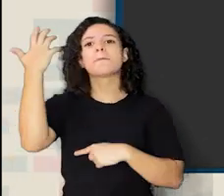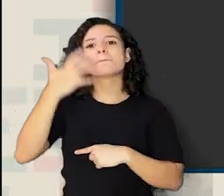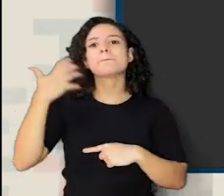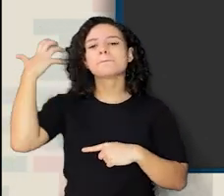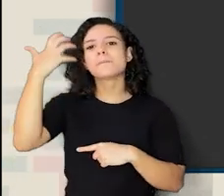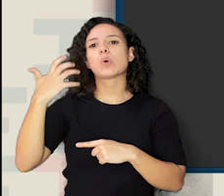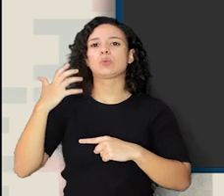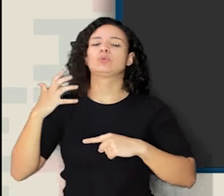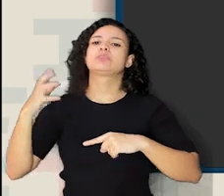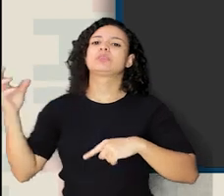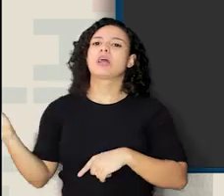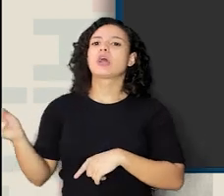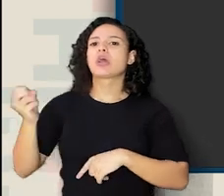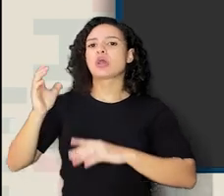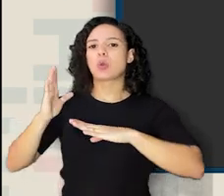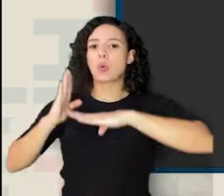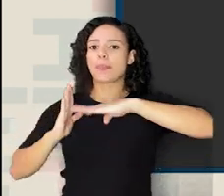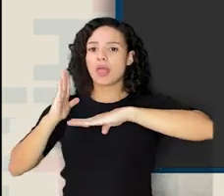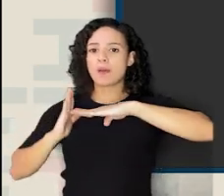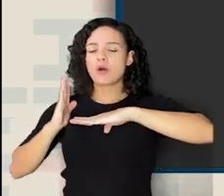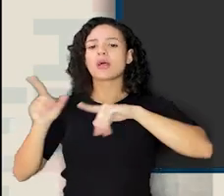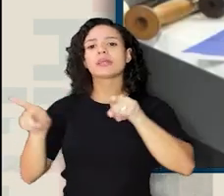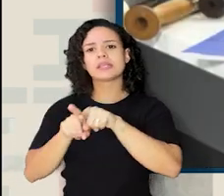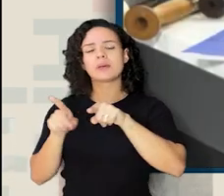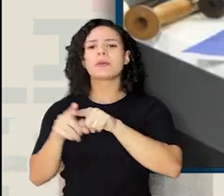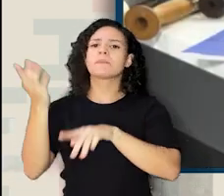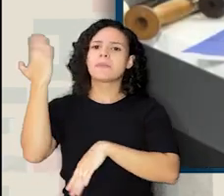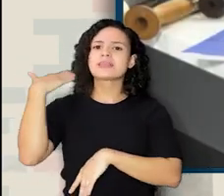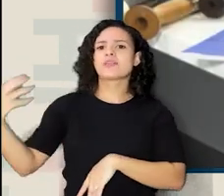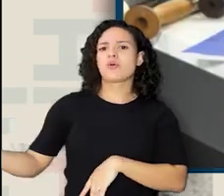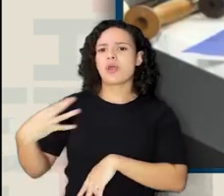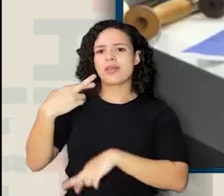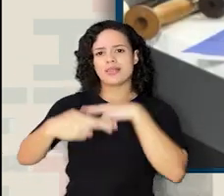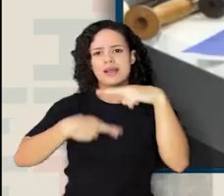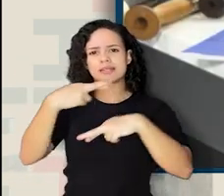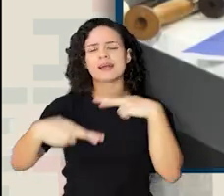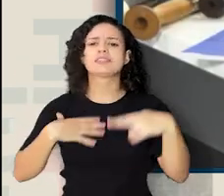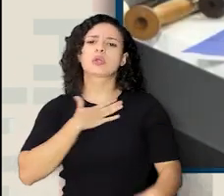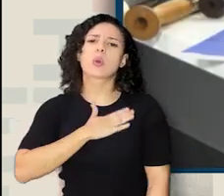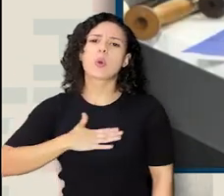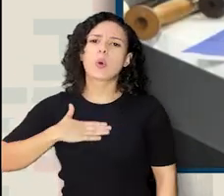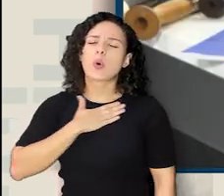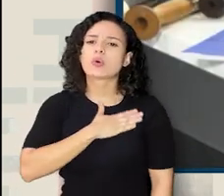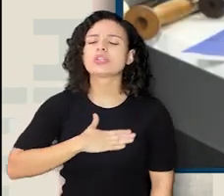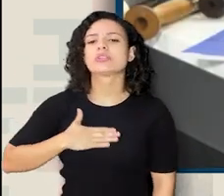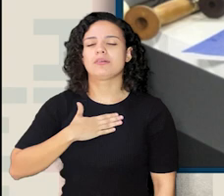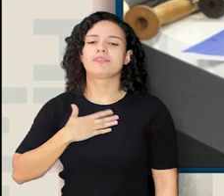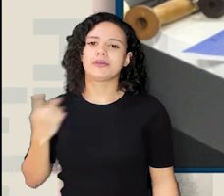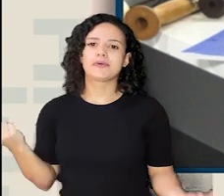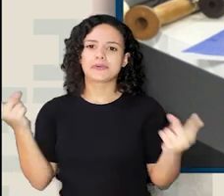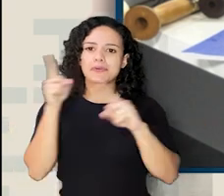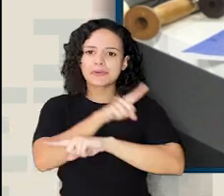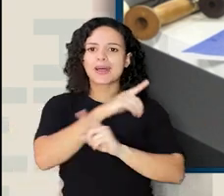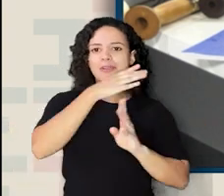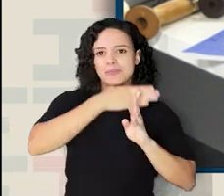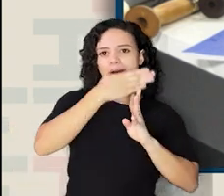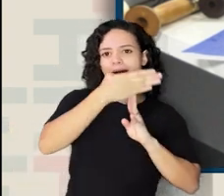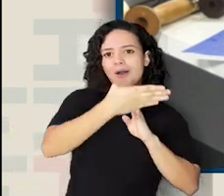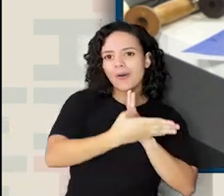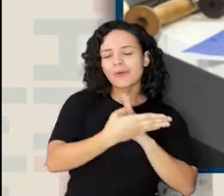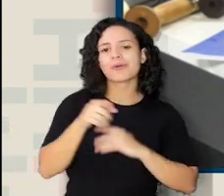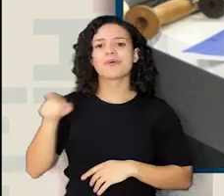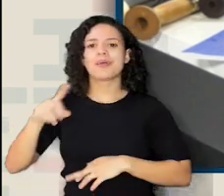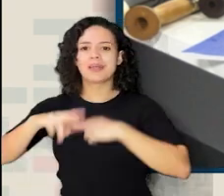também mais para a música contemporânea e também da Renascença, né? Onde se tinha o gosto ao